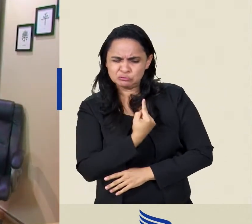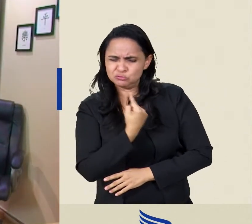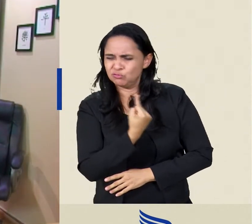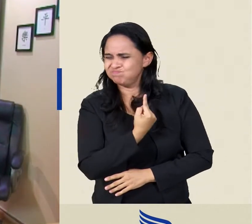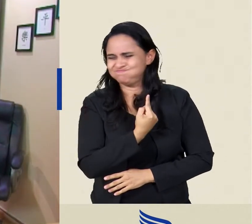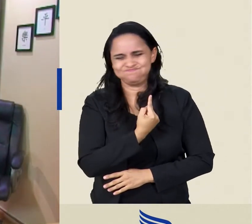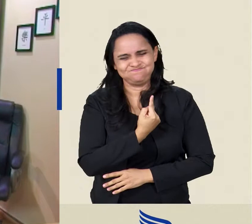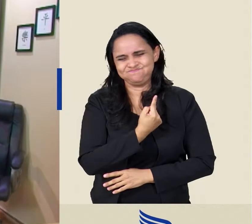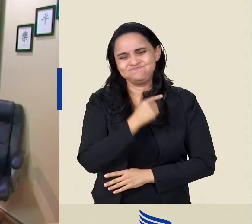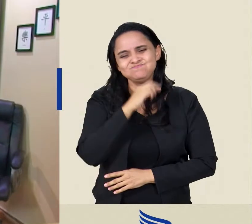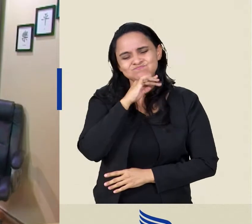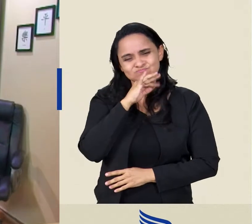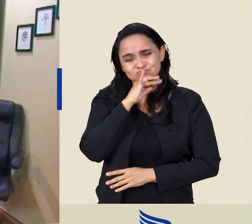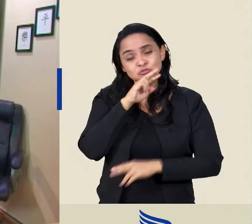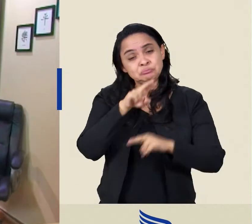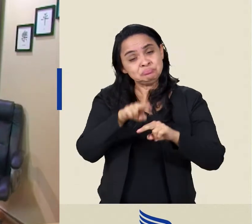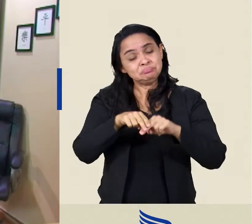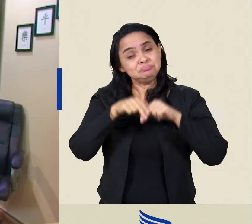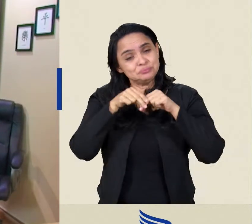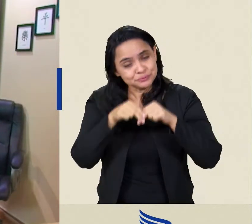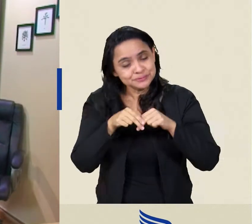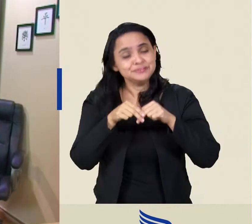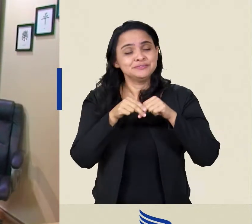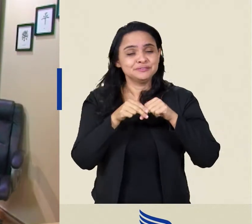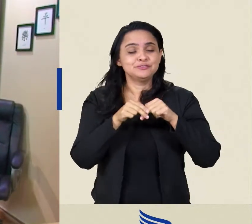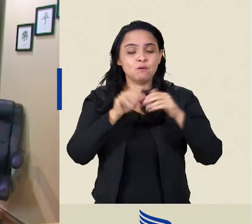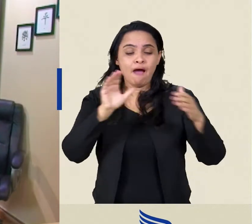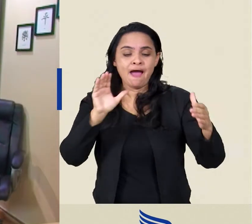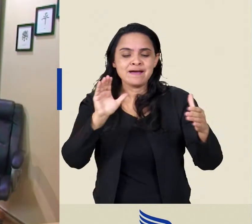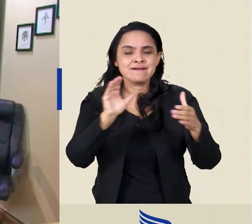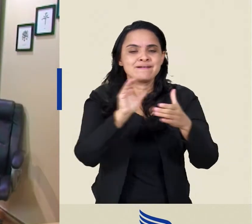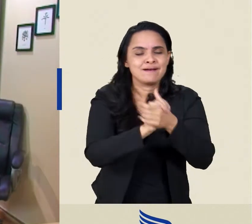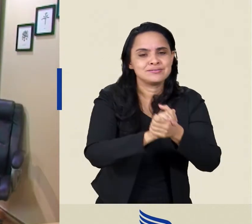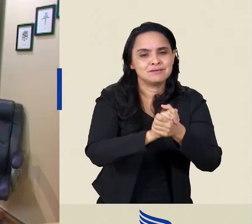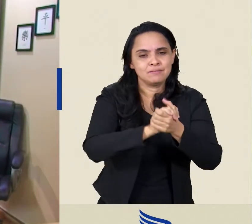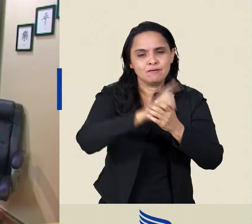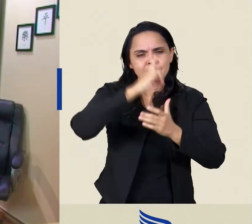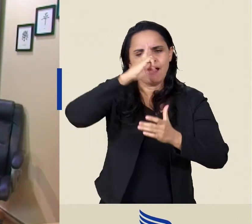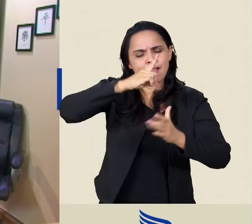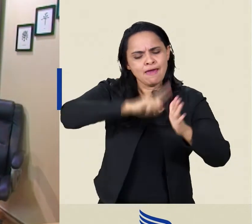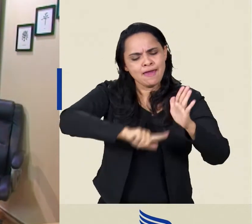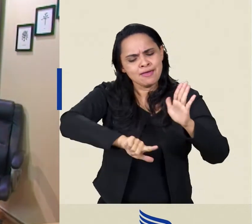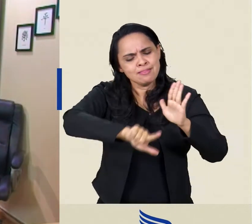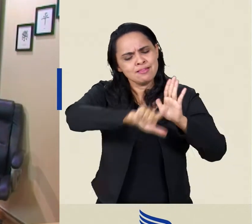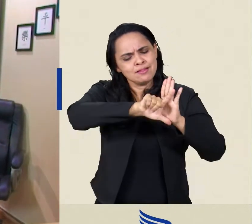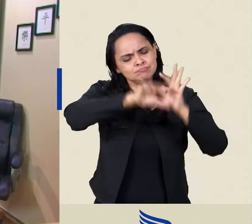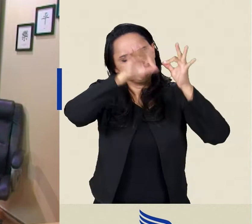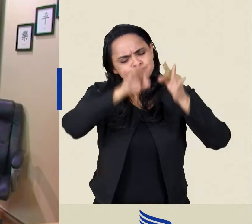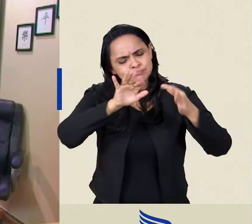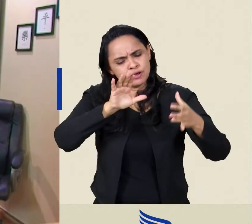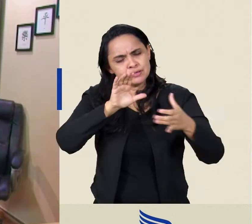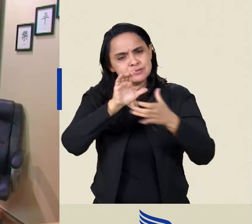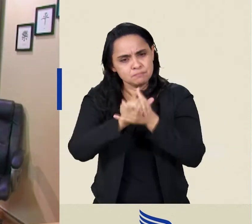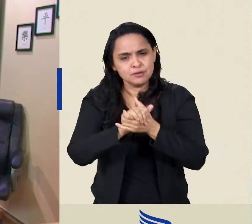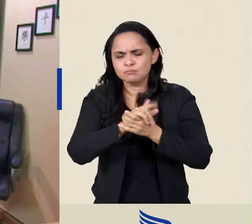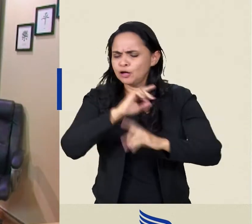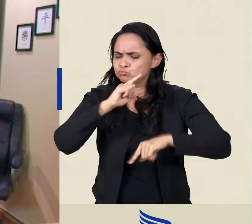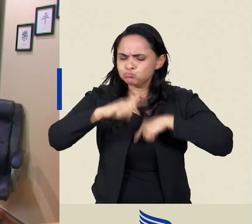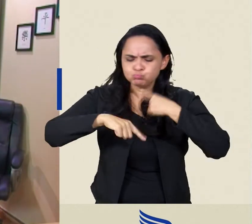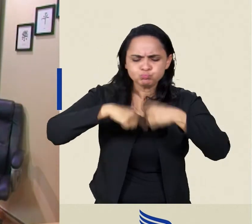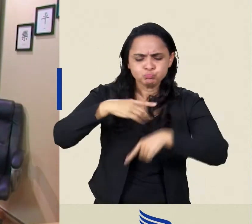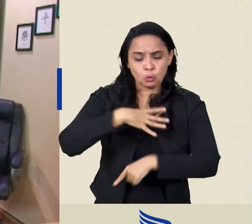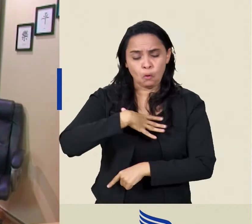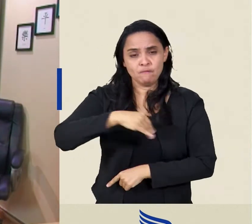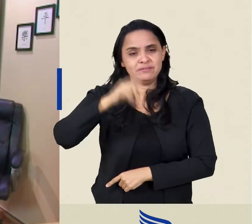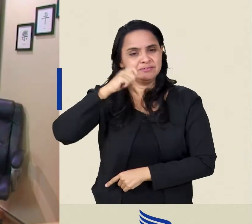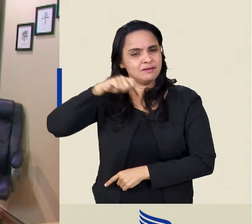instituição do casamento e enunciou a lei do matrimônio para todos os filhos de Adão até o fim do tempo.